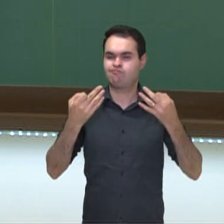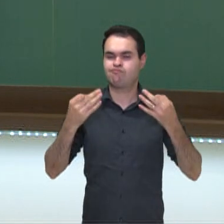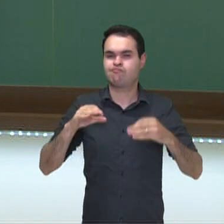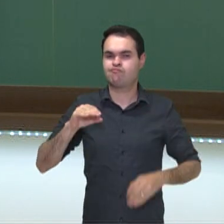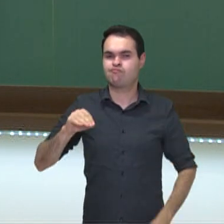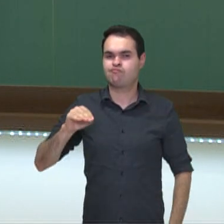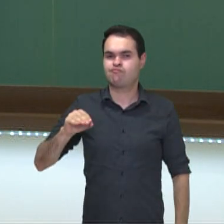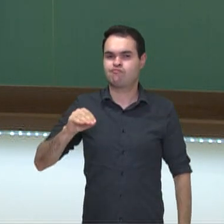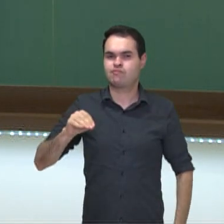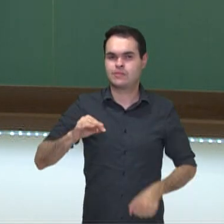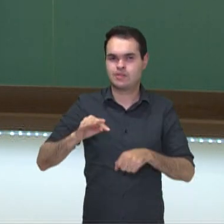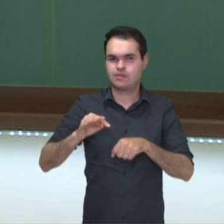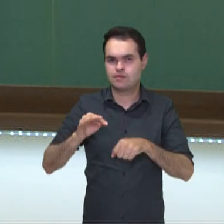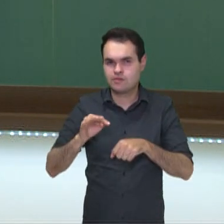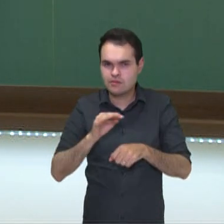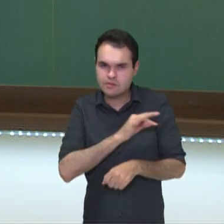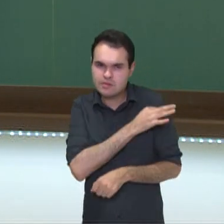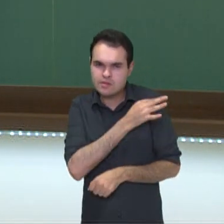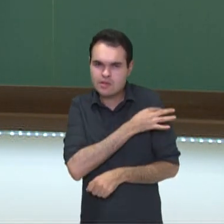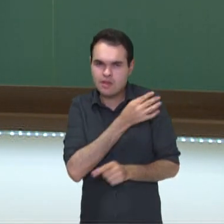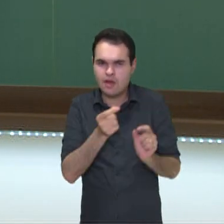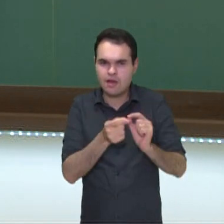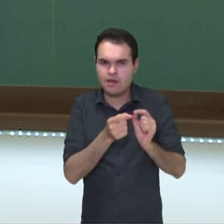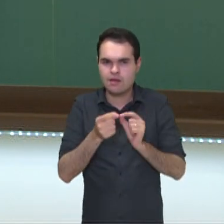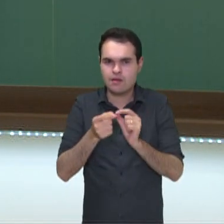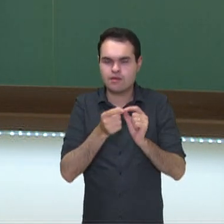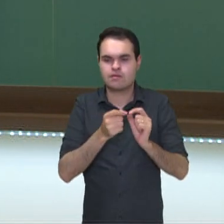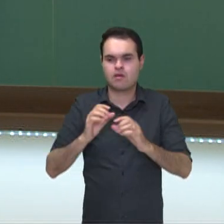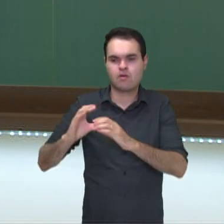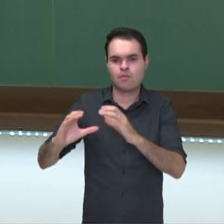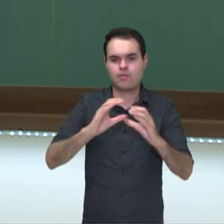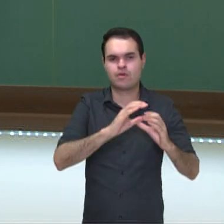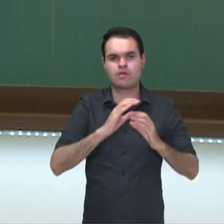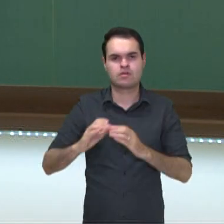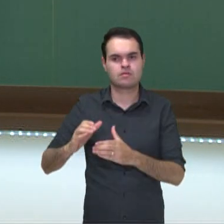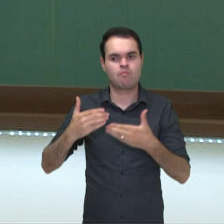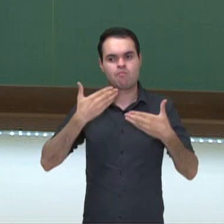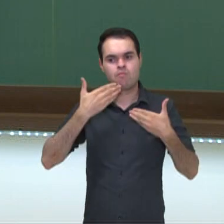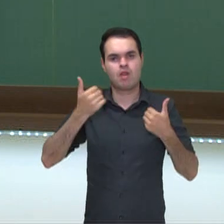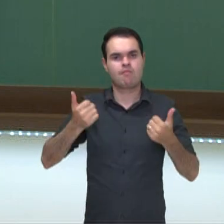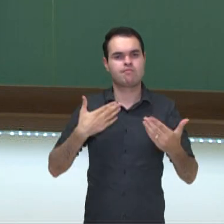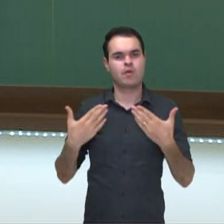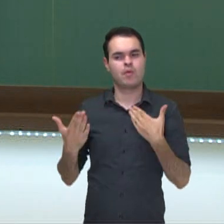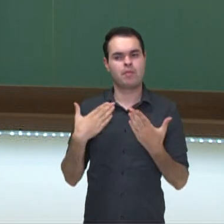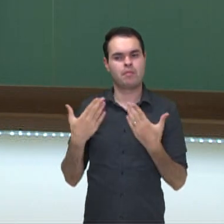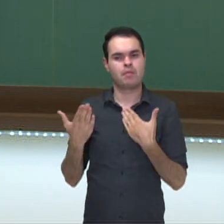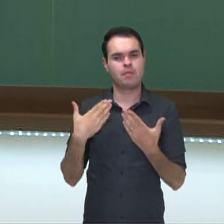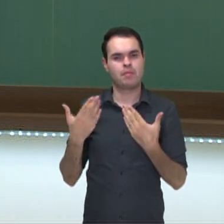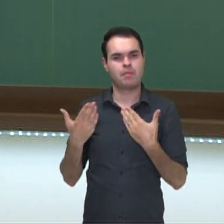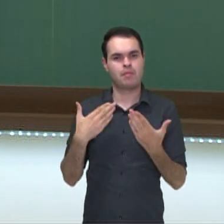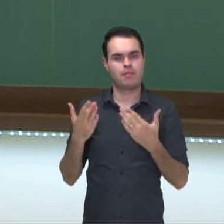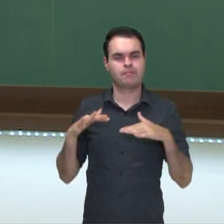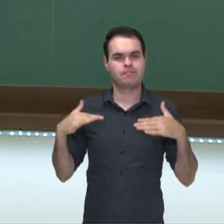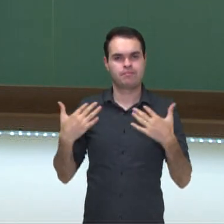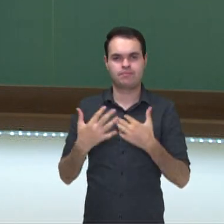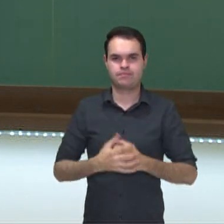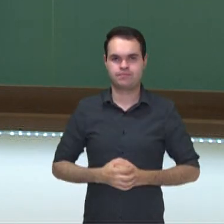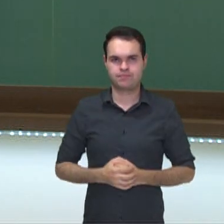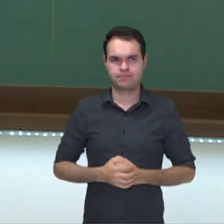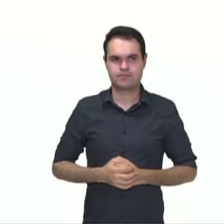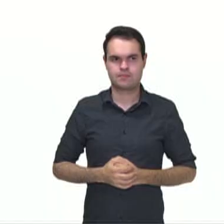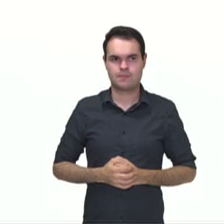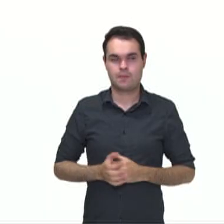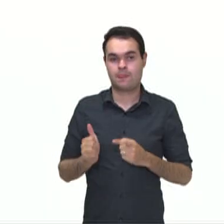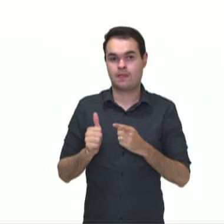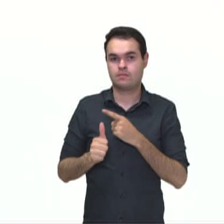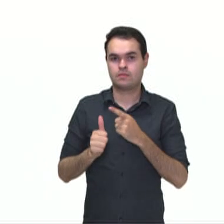como as técnicas que nos permitem uma comunicação melhor com o nosso público. Vamos lá?